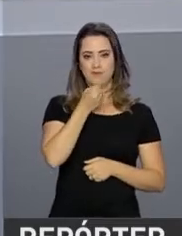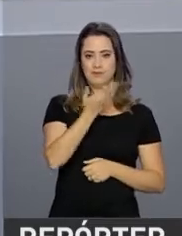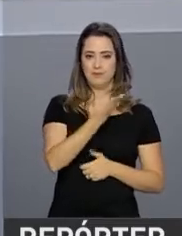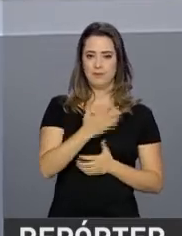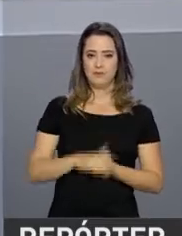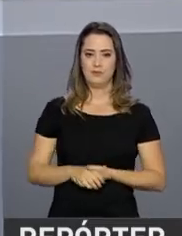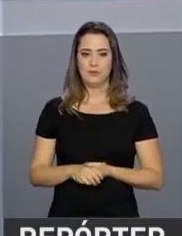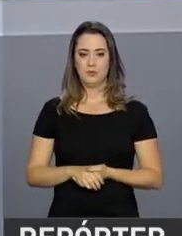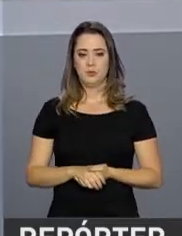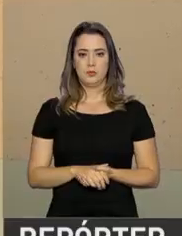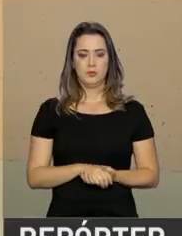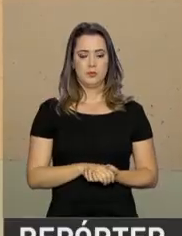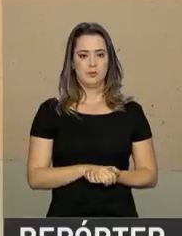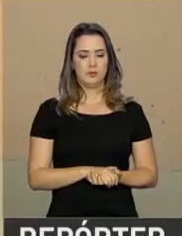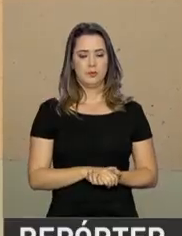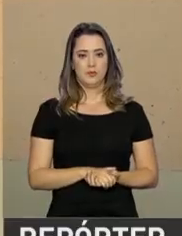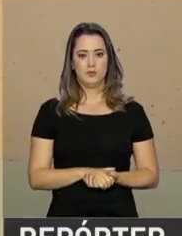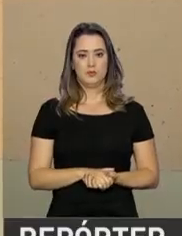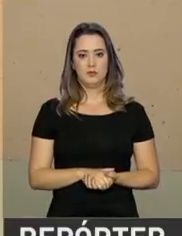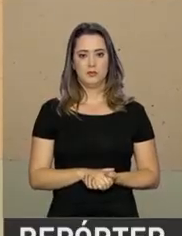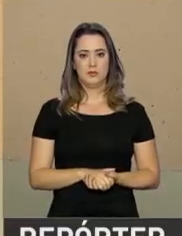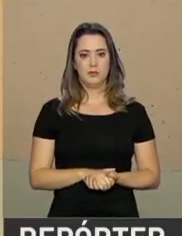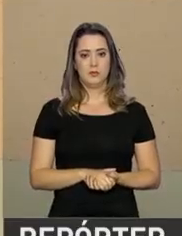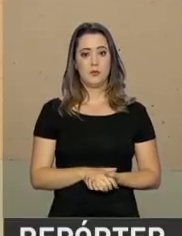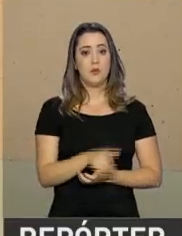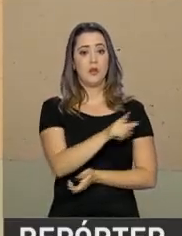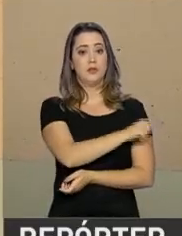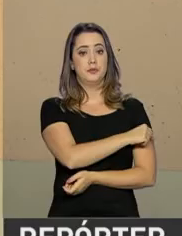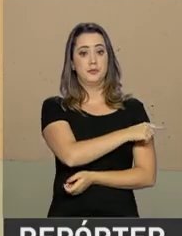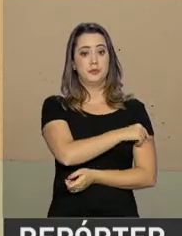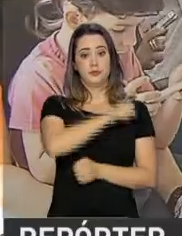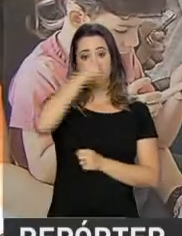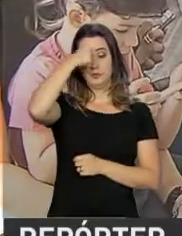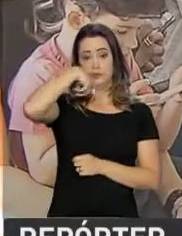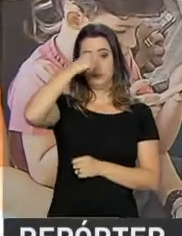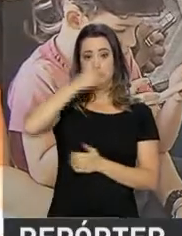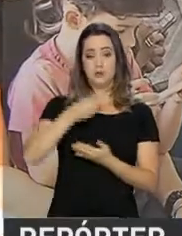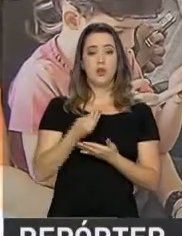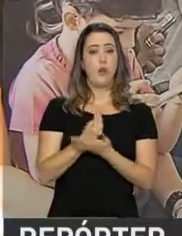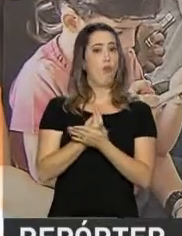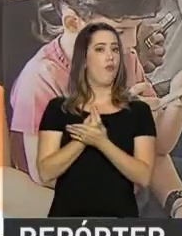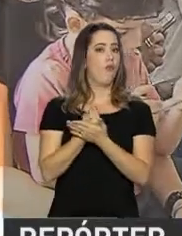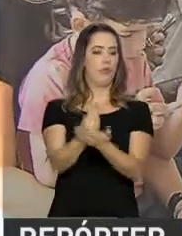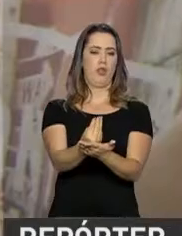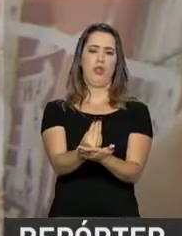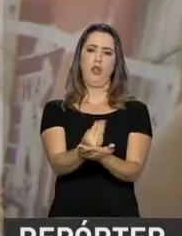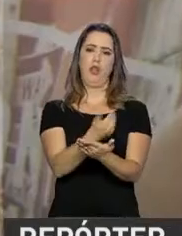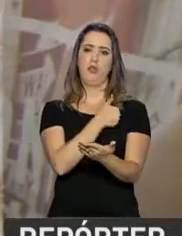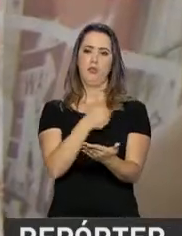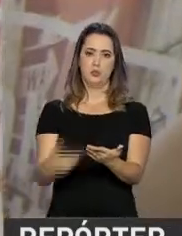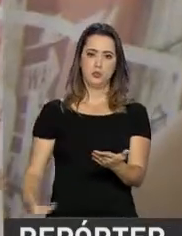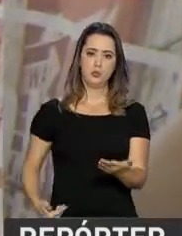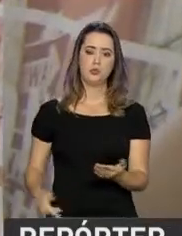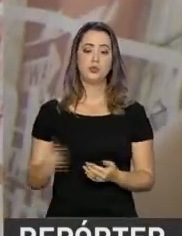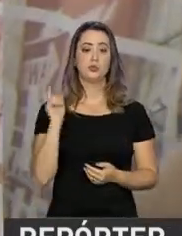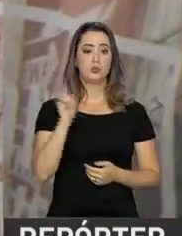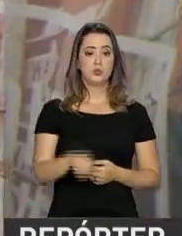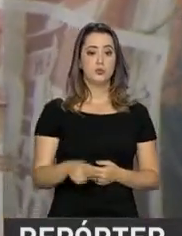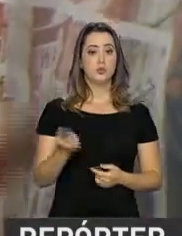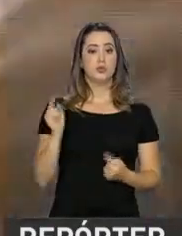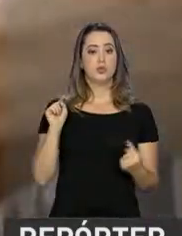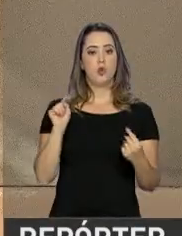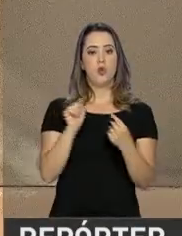noronha a vacina contra a gripe está disponível na rede pública de saúde e é